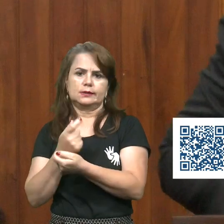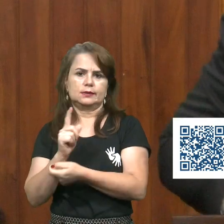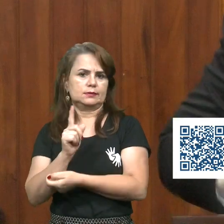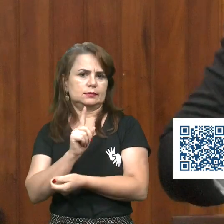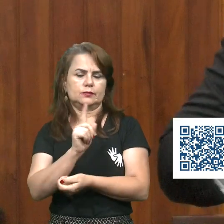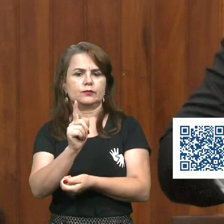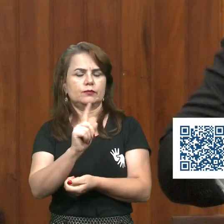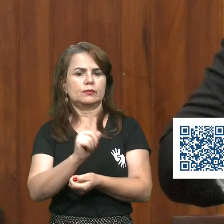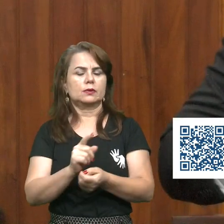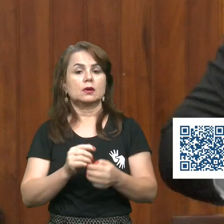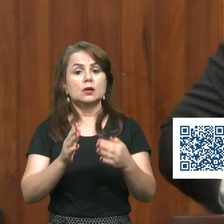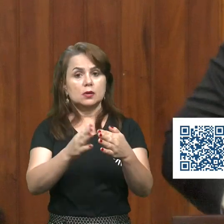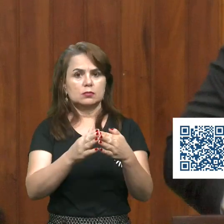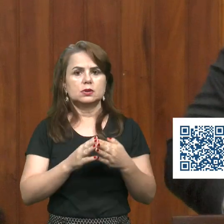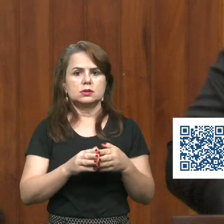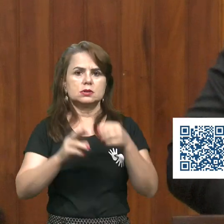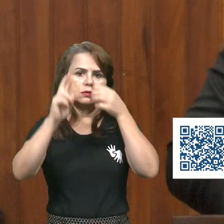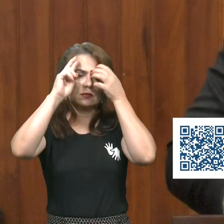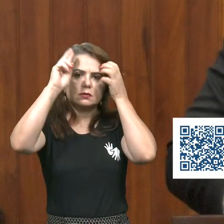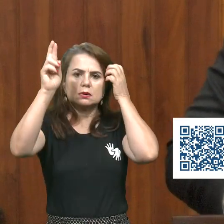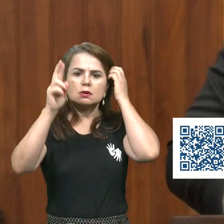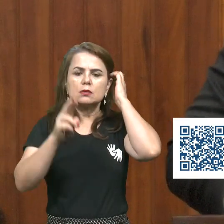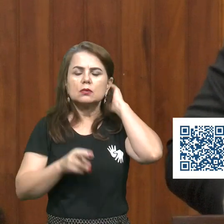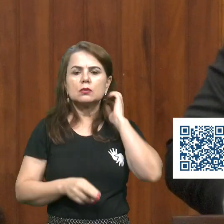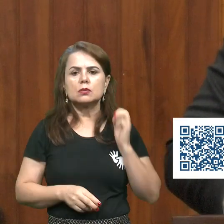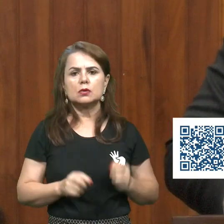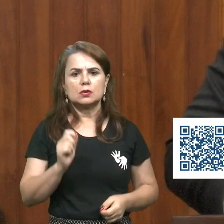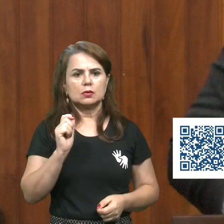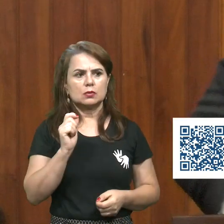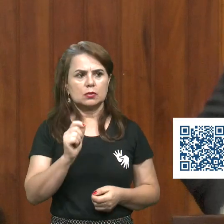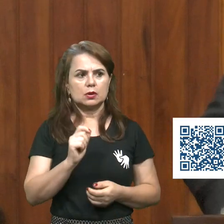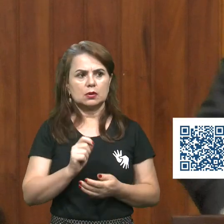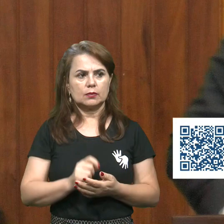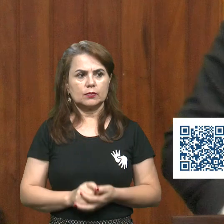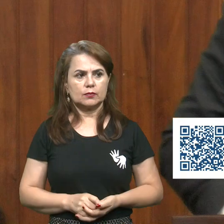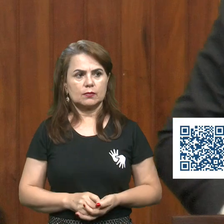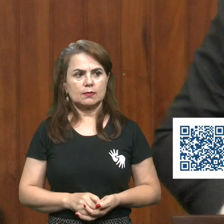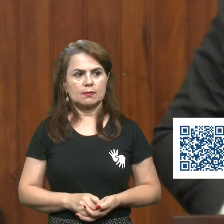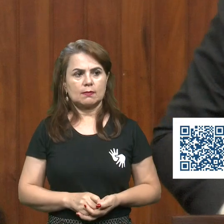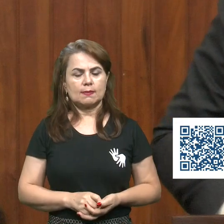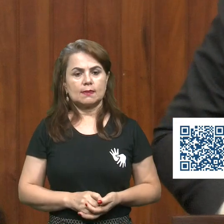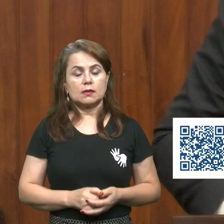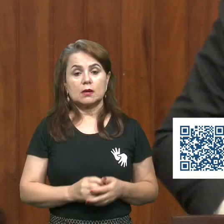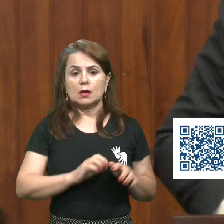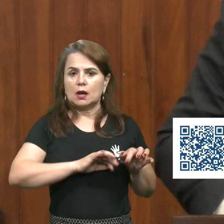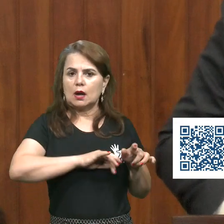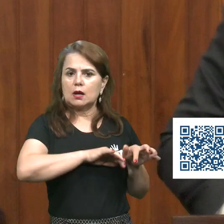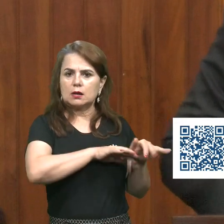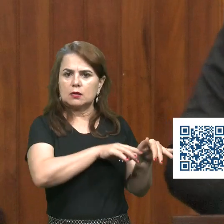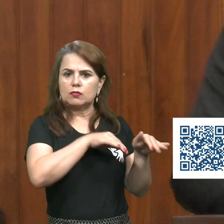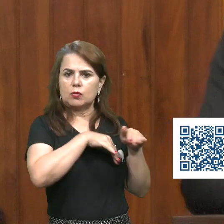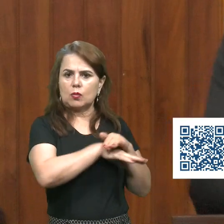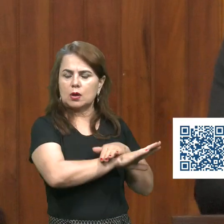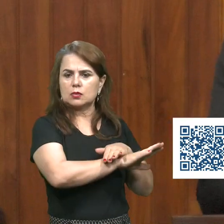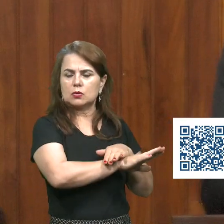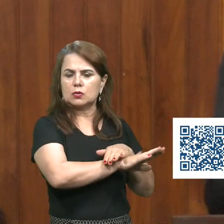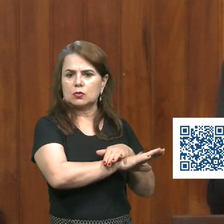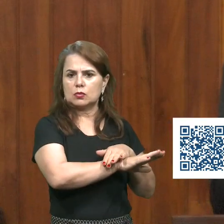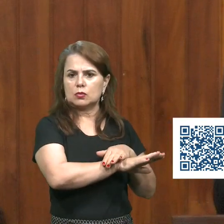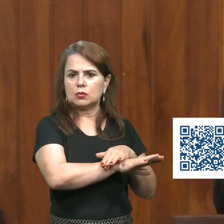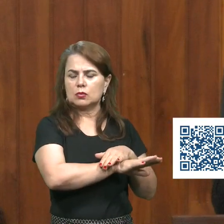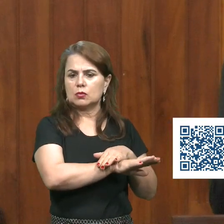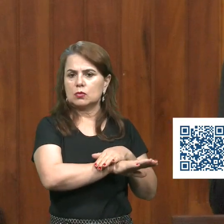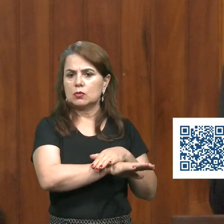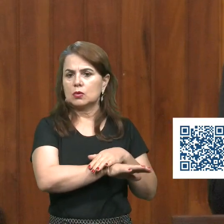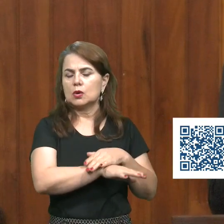Eu vou solicitar a Vossa Excelência que, diante desse arquivo, que nem sequer é